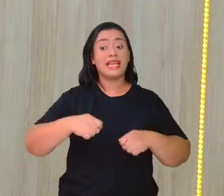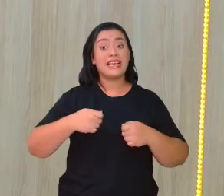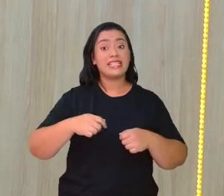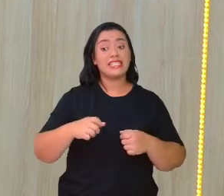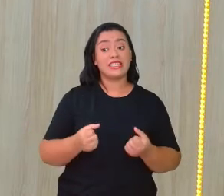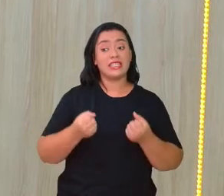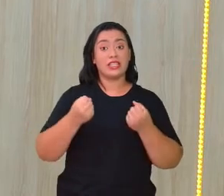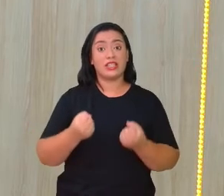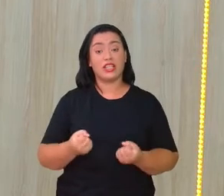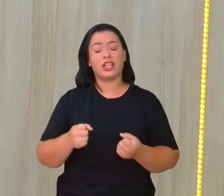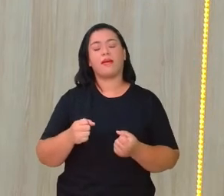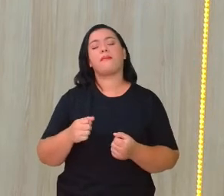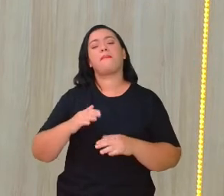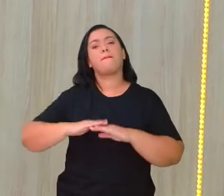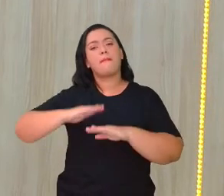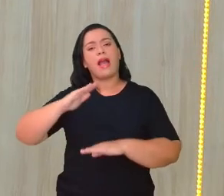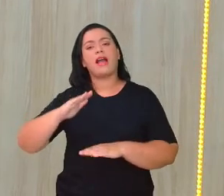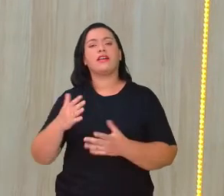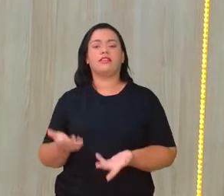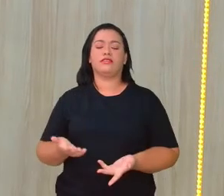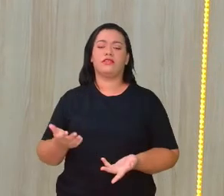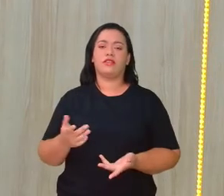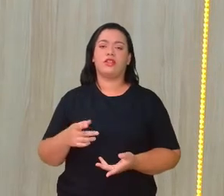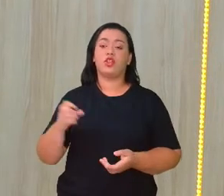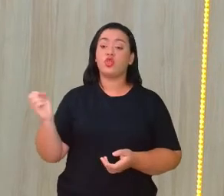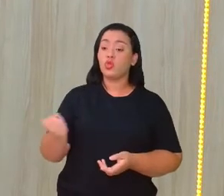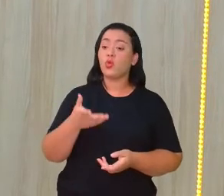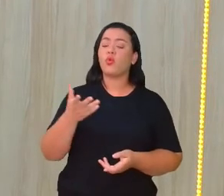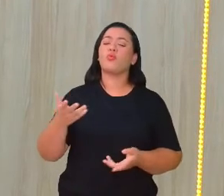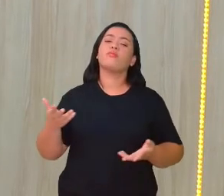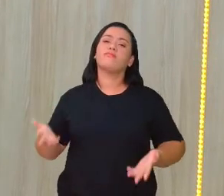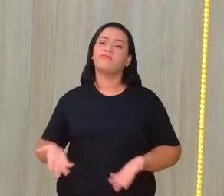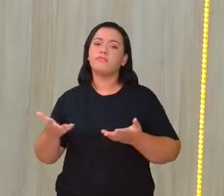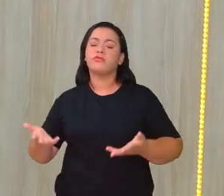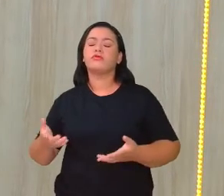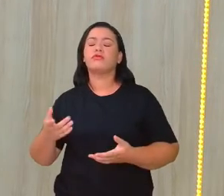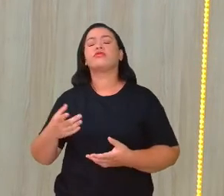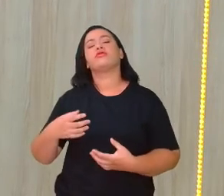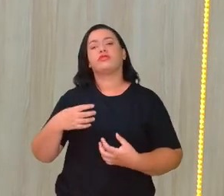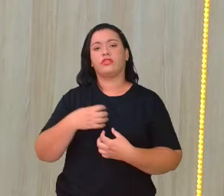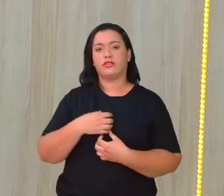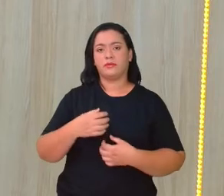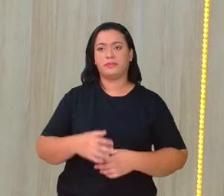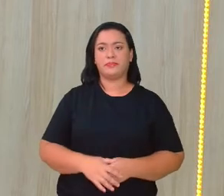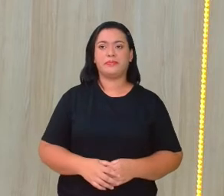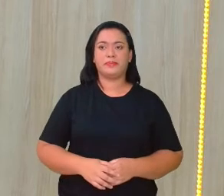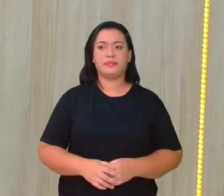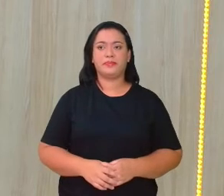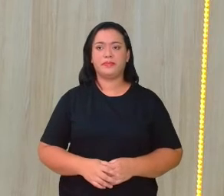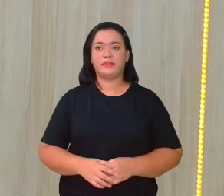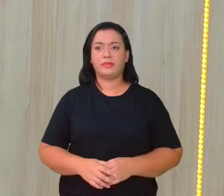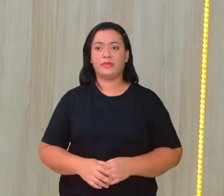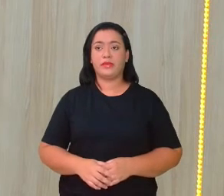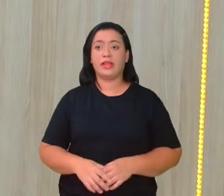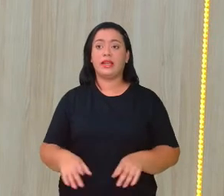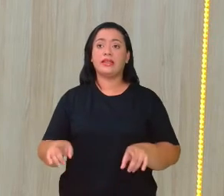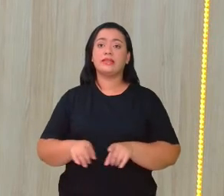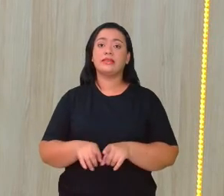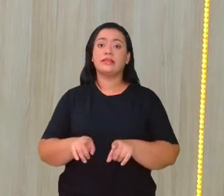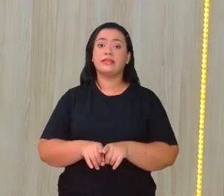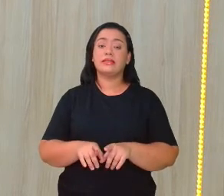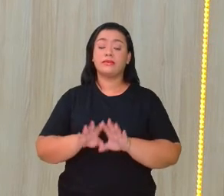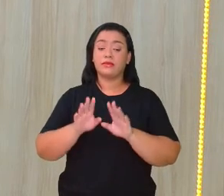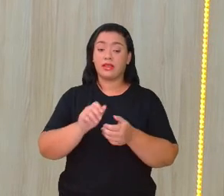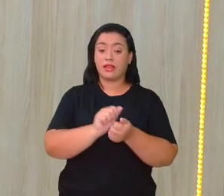de um novo estímulo. E aí pode ser através dessa relação com a sobrecarga. Como é que a gente chega